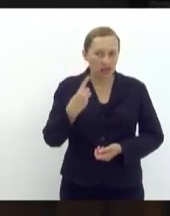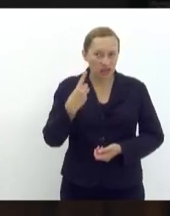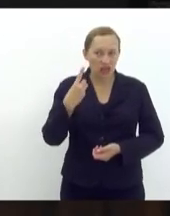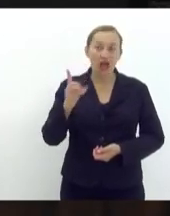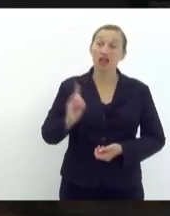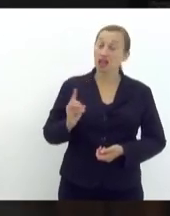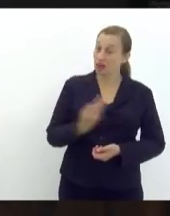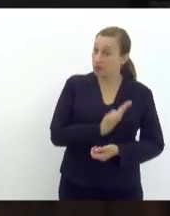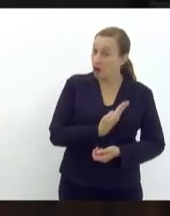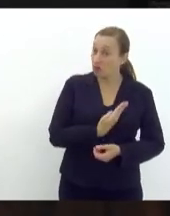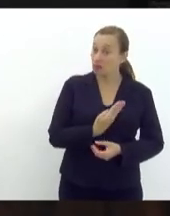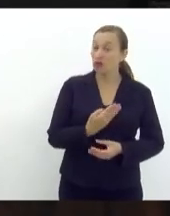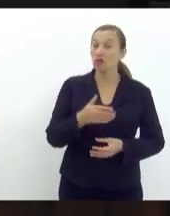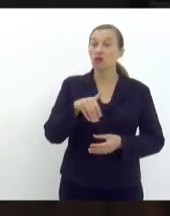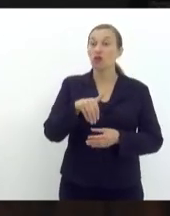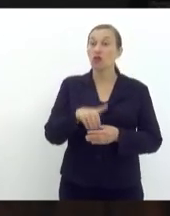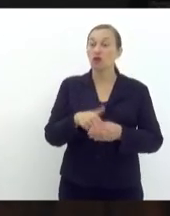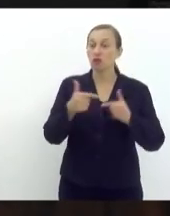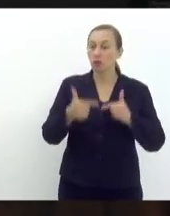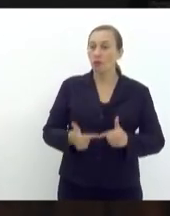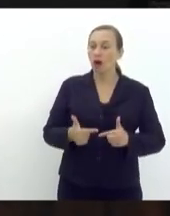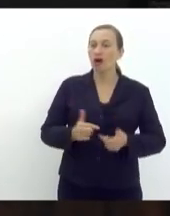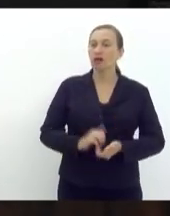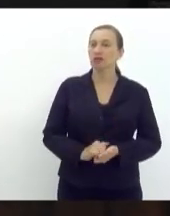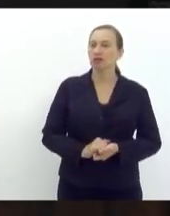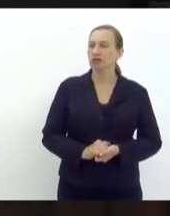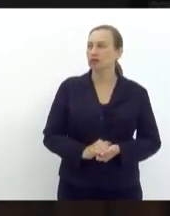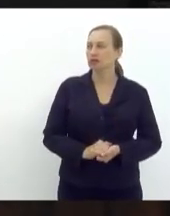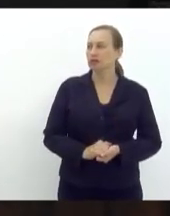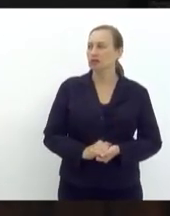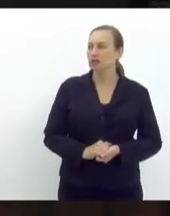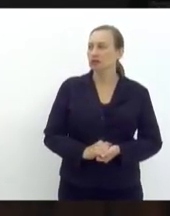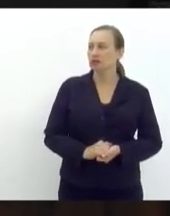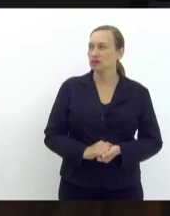Deputado Luiz Cláudio